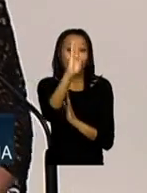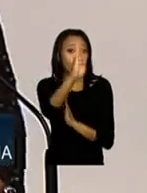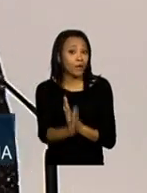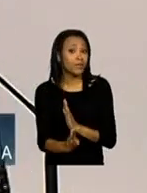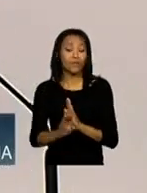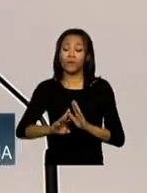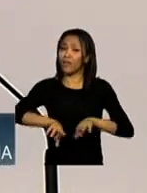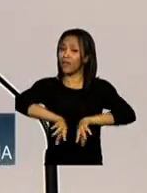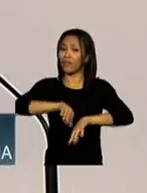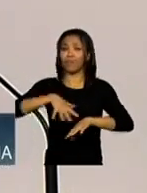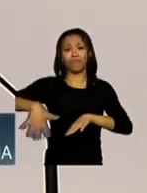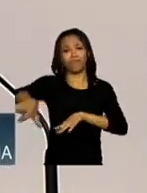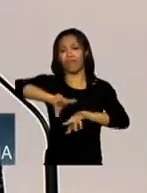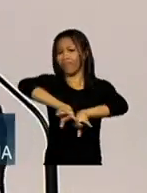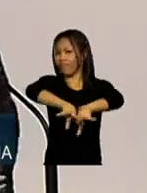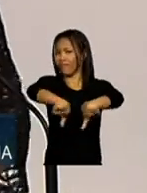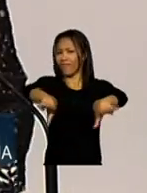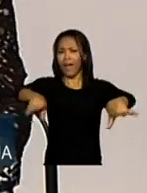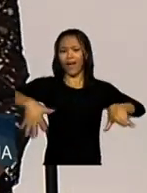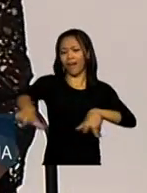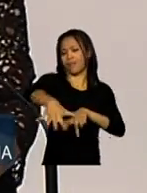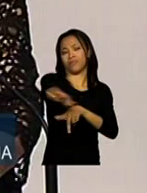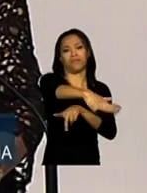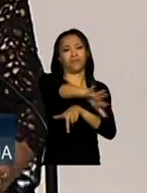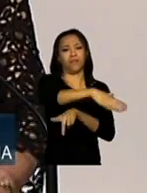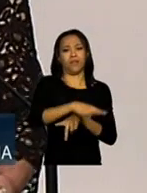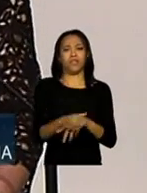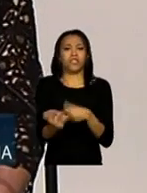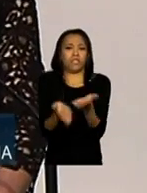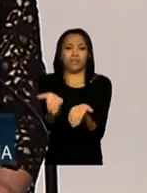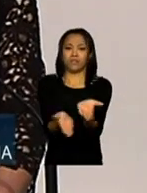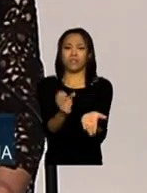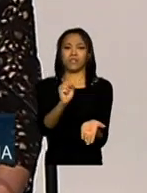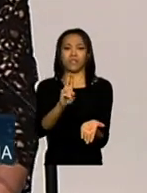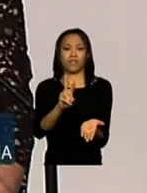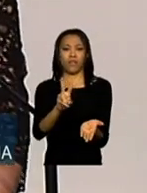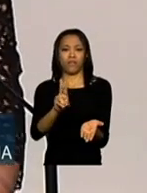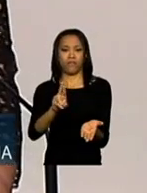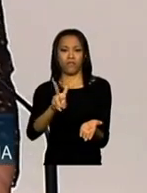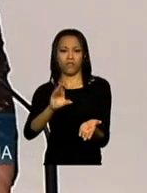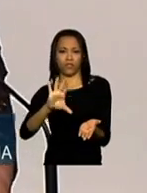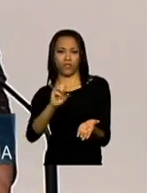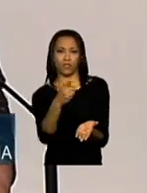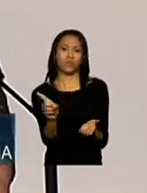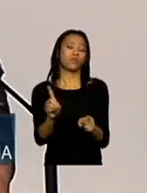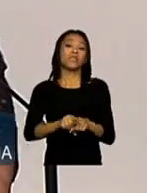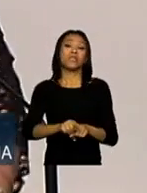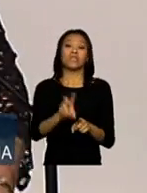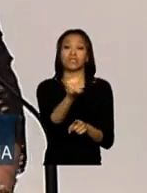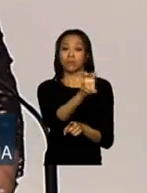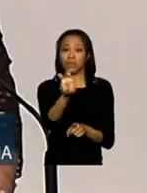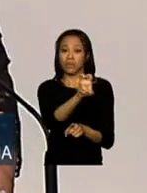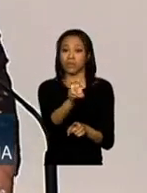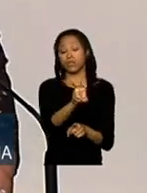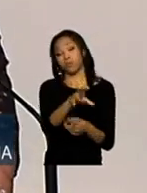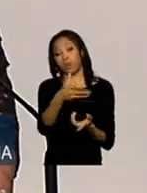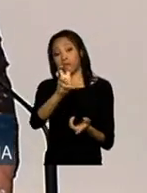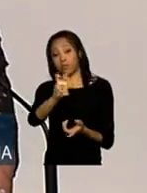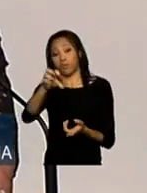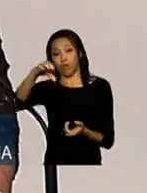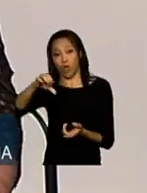e serviços necessários à sua exploração, entre 55% e